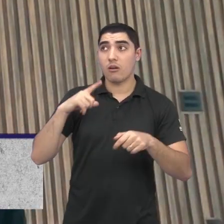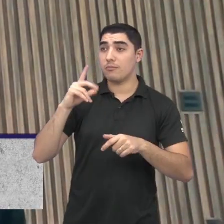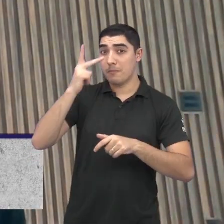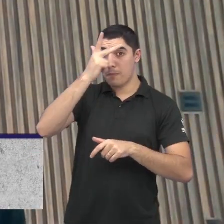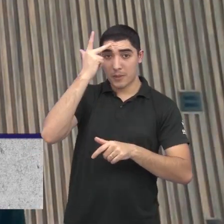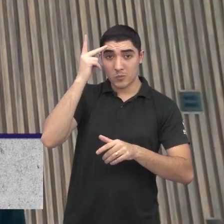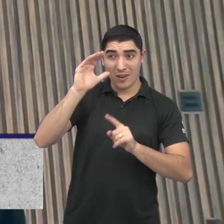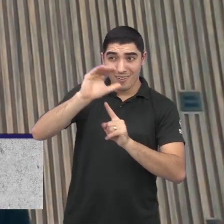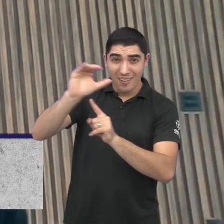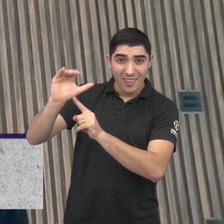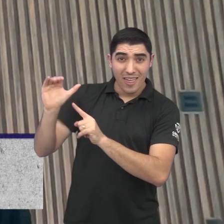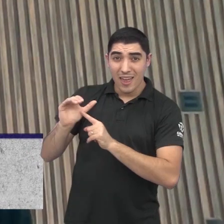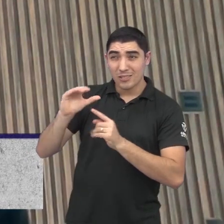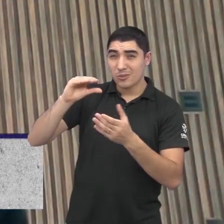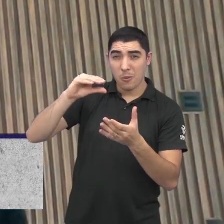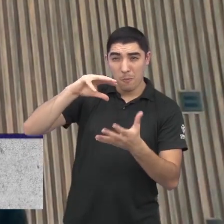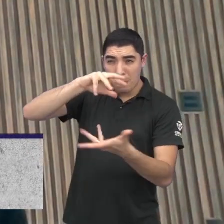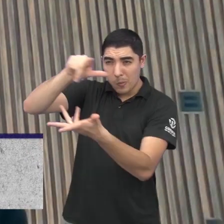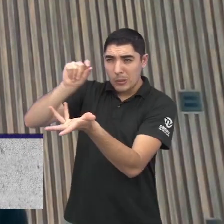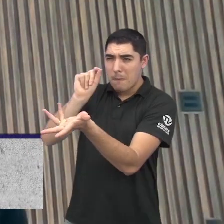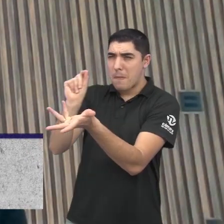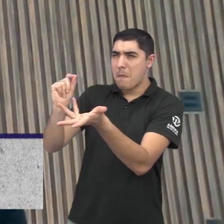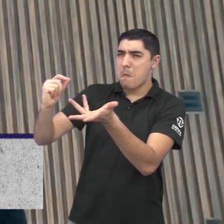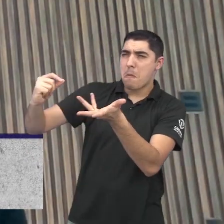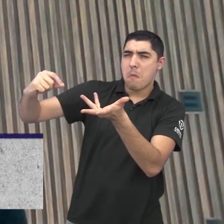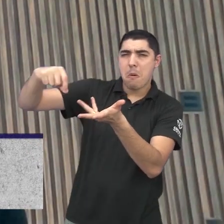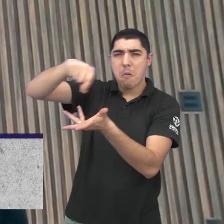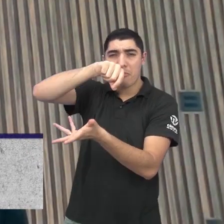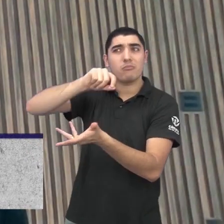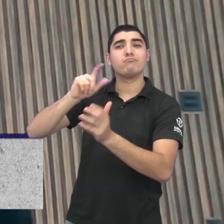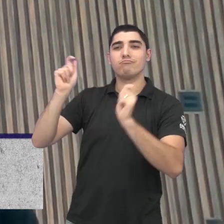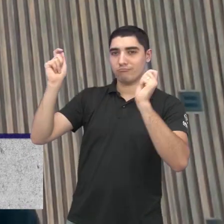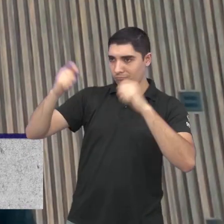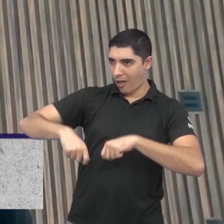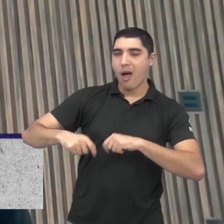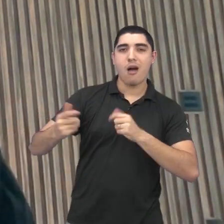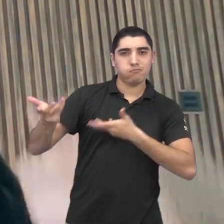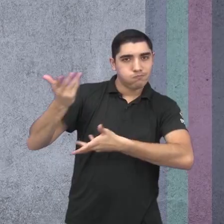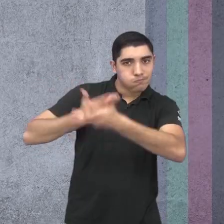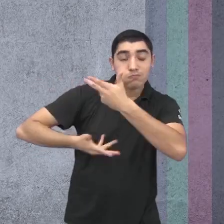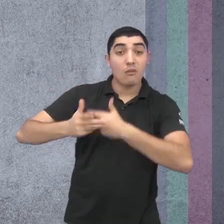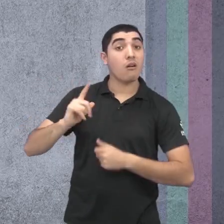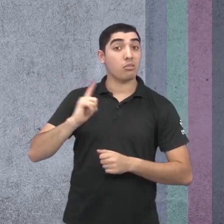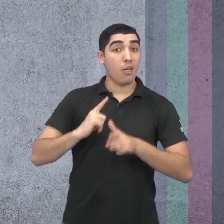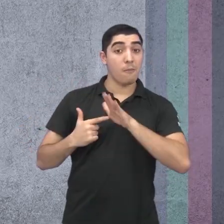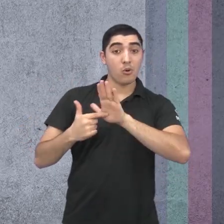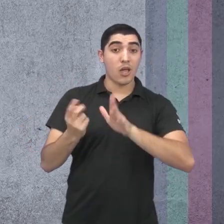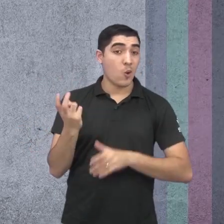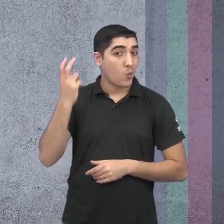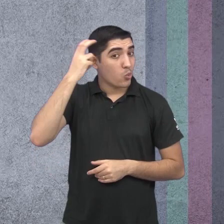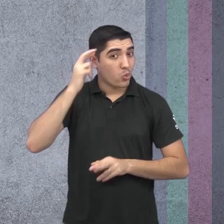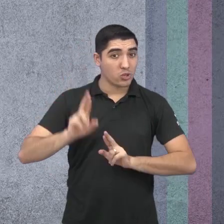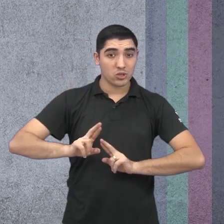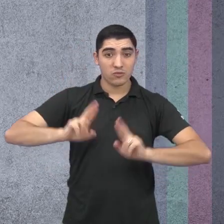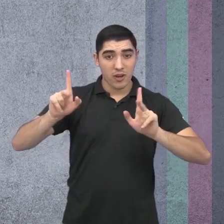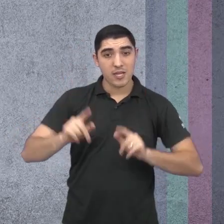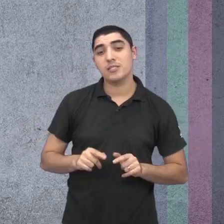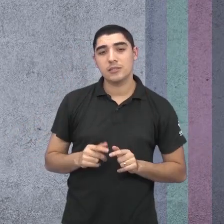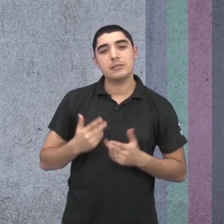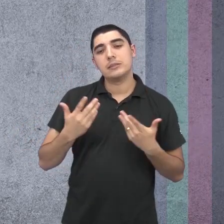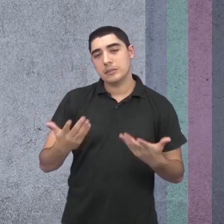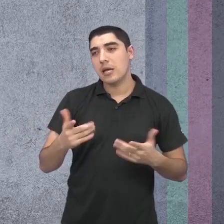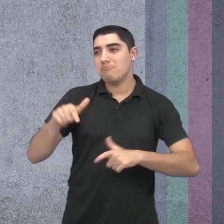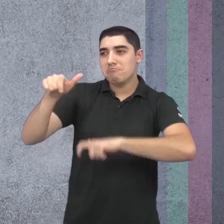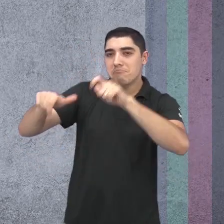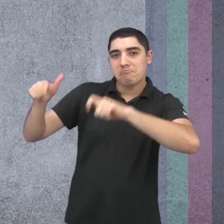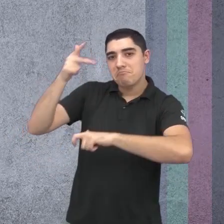aí, e isso é uma coisa muito interessante para a nossa profissão, né, traz culturas diferentes, então análise de pessoas